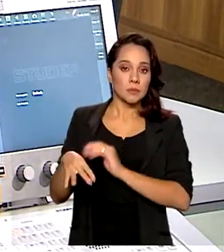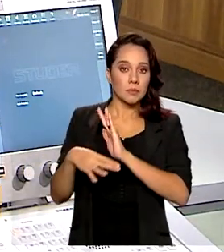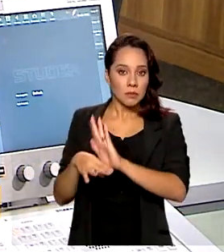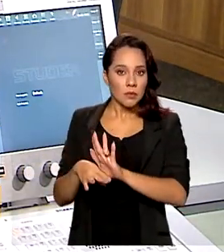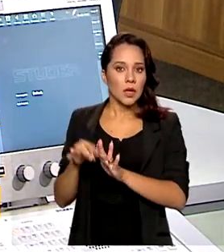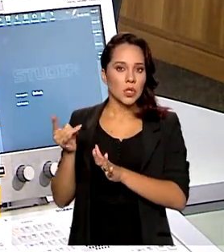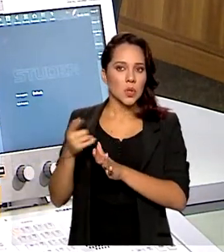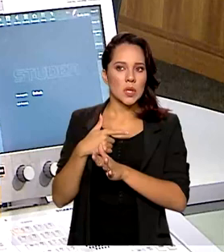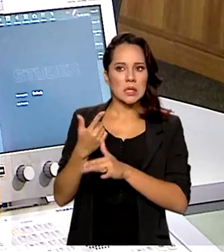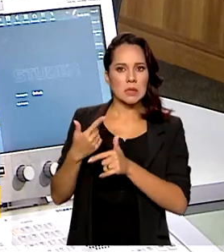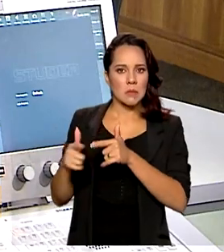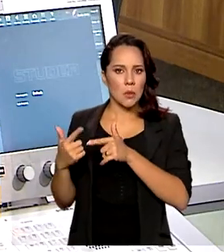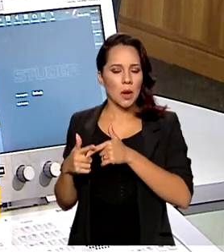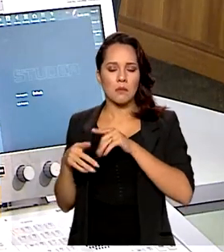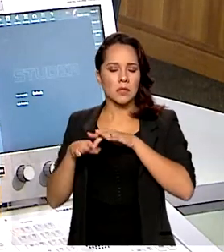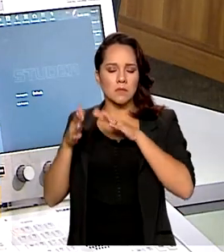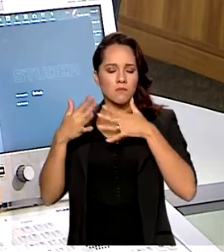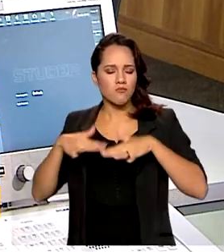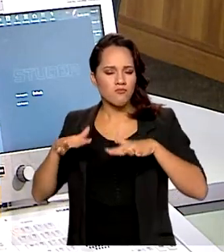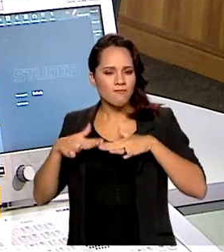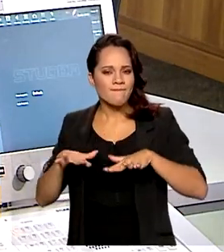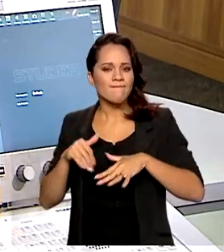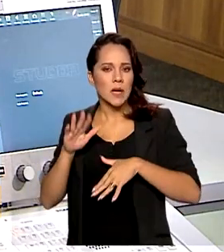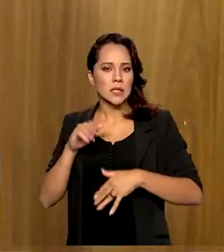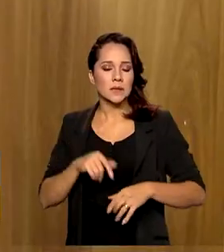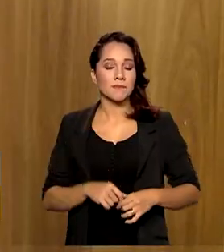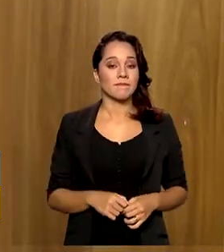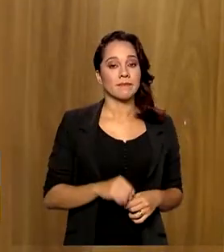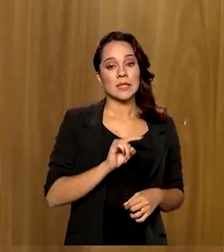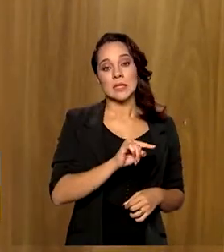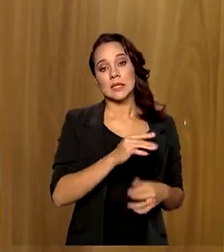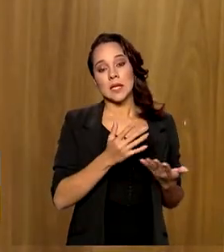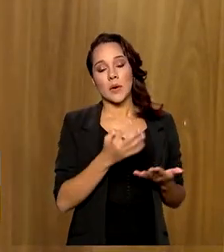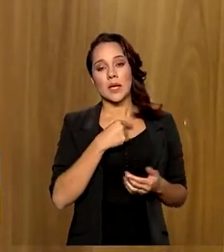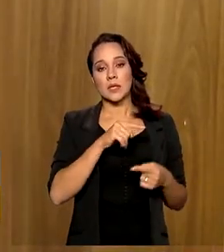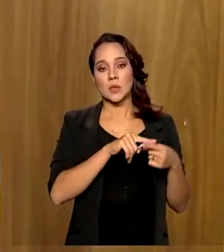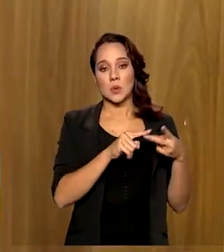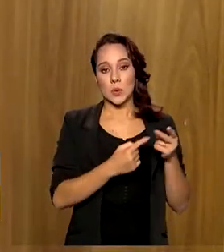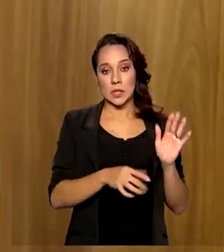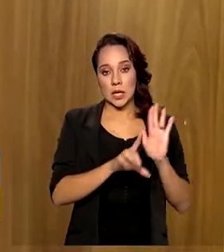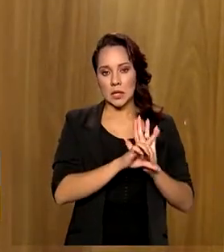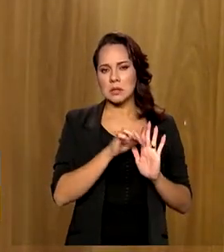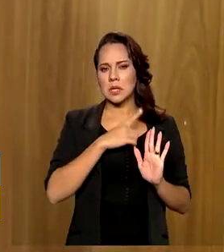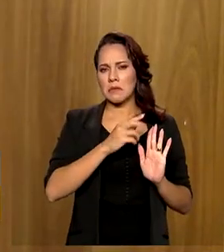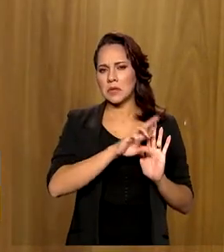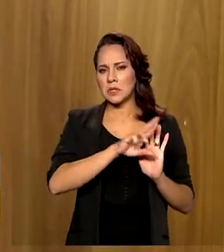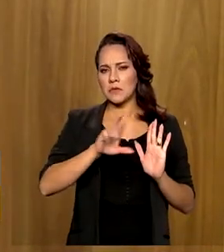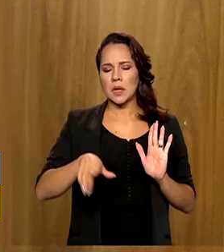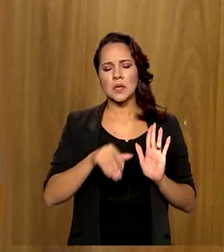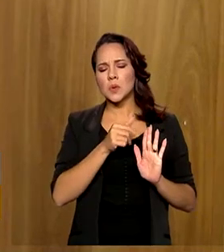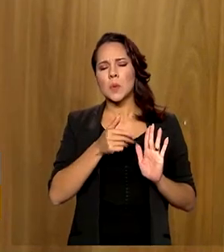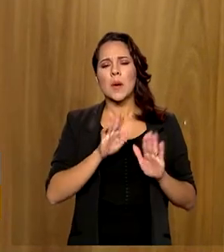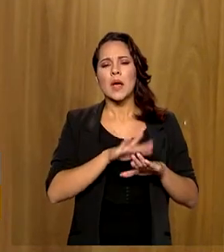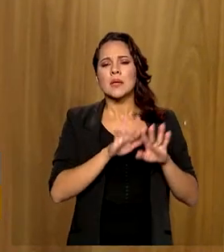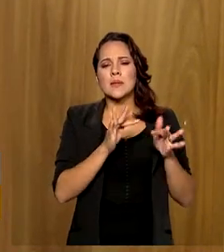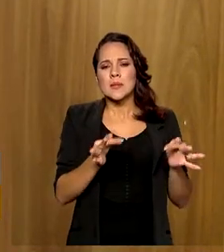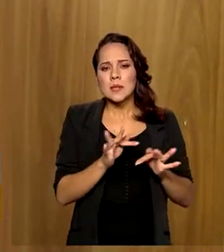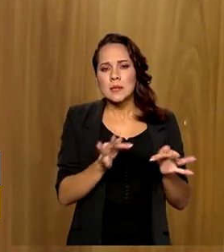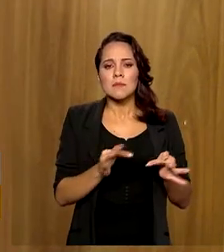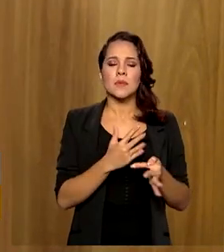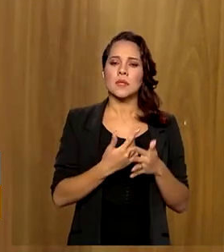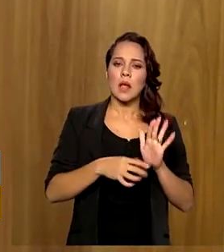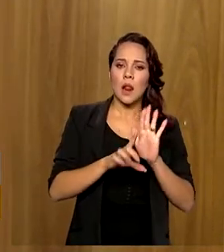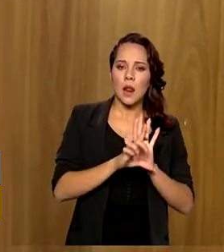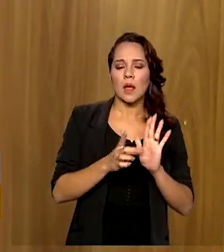tirar esses gargalos que o senhor estava mencionando. Perfeito. Não, essas duas leis trouxeram várias simplificações do ponto de vista de